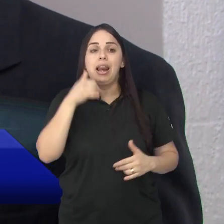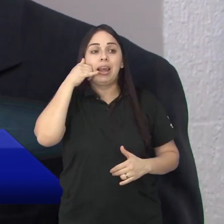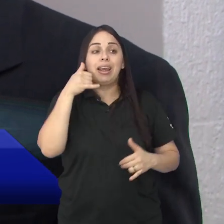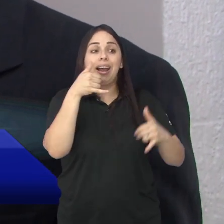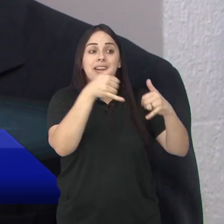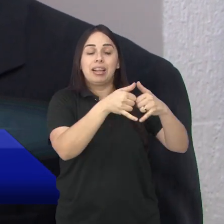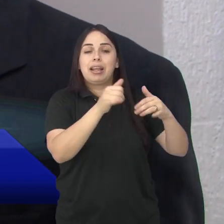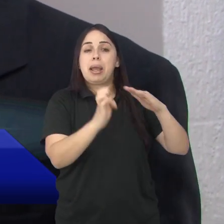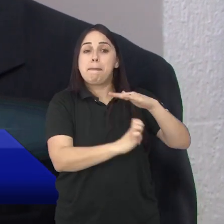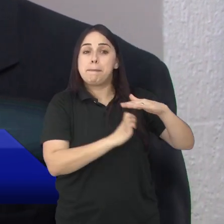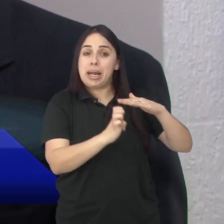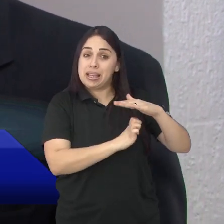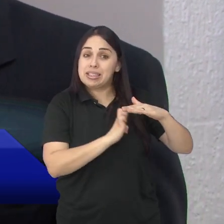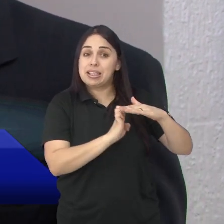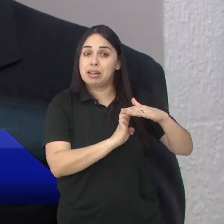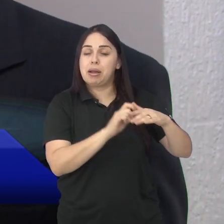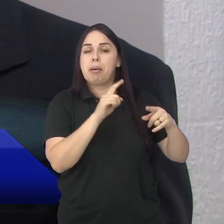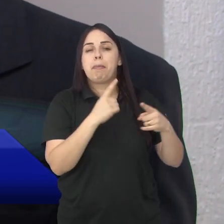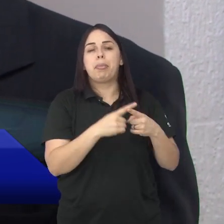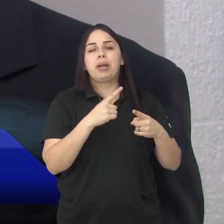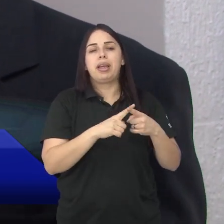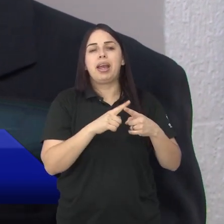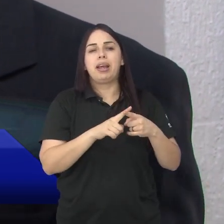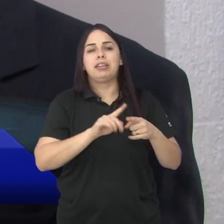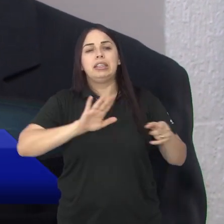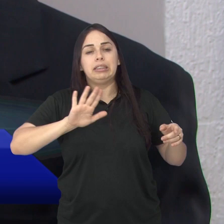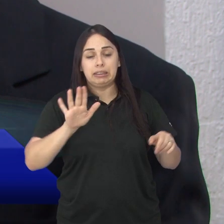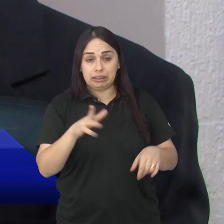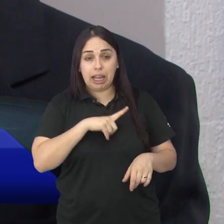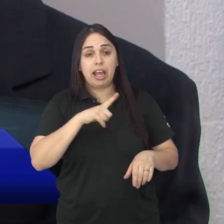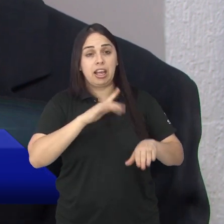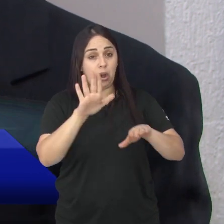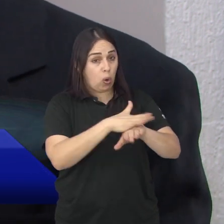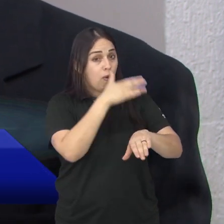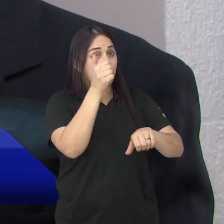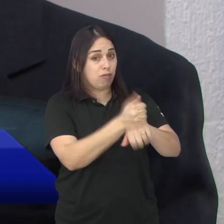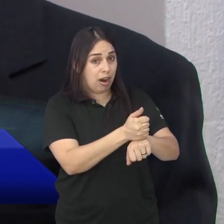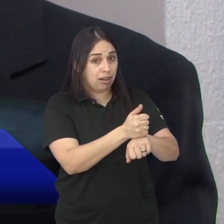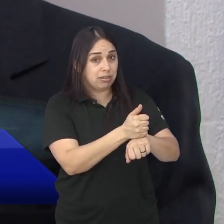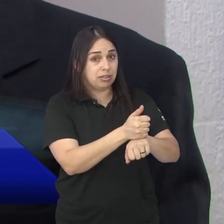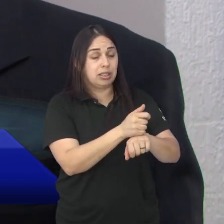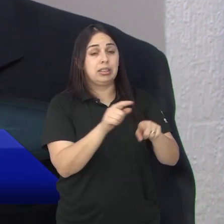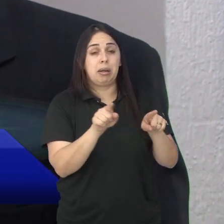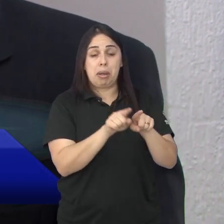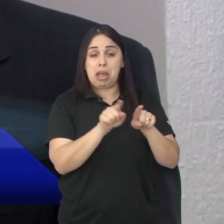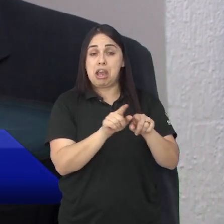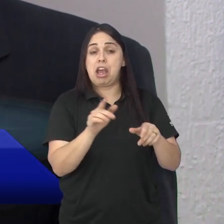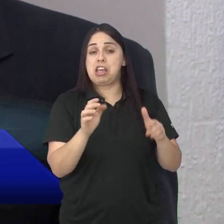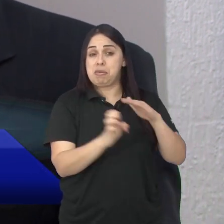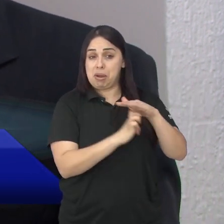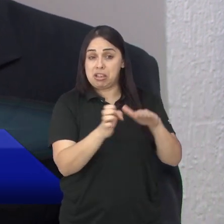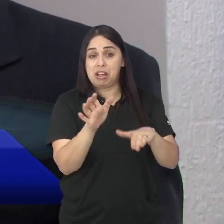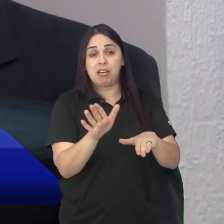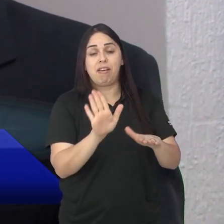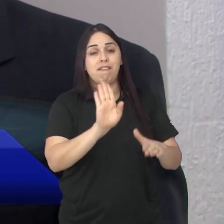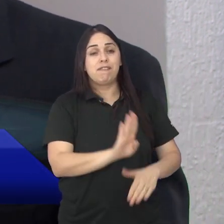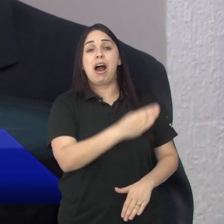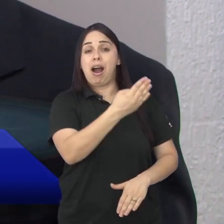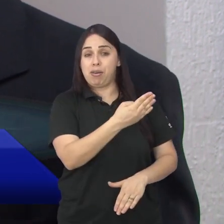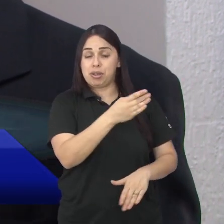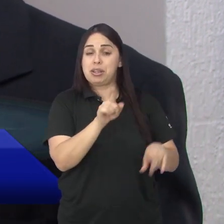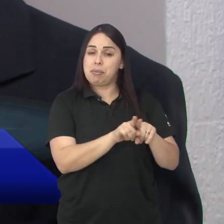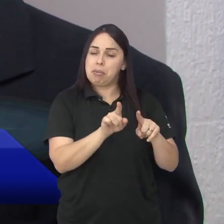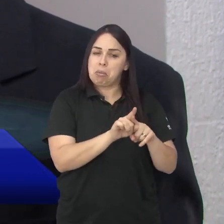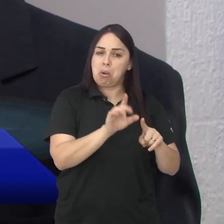muitas técnicas de engenharia social envolvendo não só falsos parentes, mas como também falsas empresas. Tá? Do lado